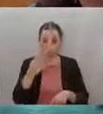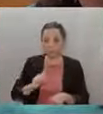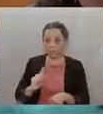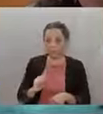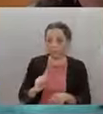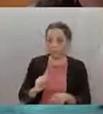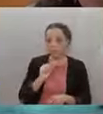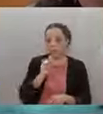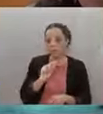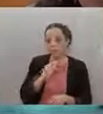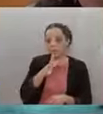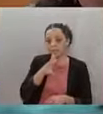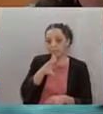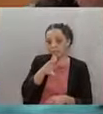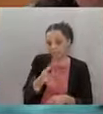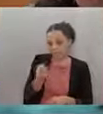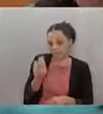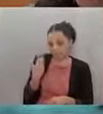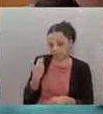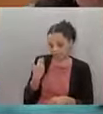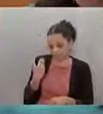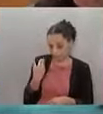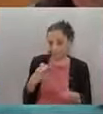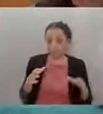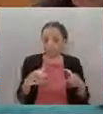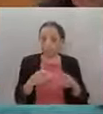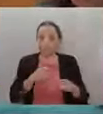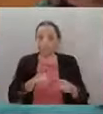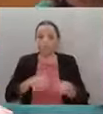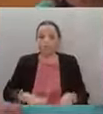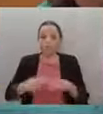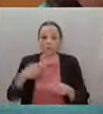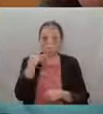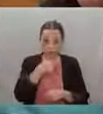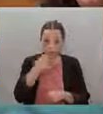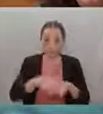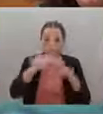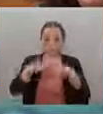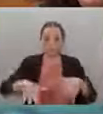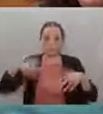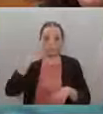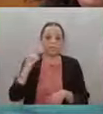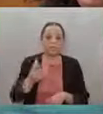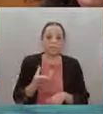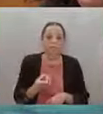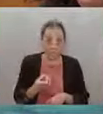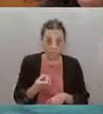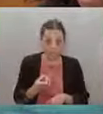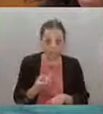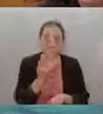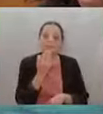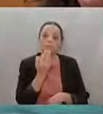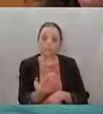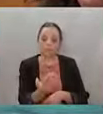que acabou de ser preferido, o grupo político Evoluir Oeiras, na Assembleia de dia 19, solicitou